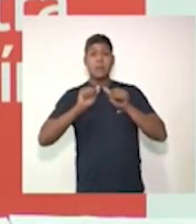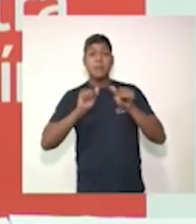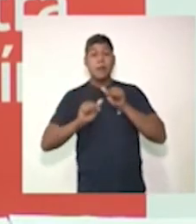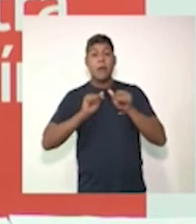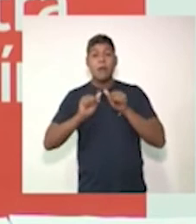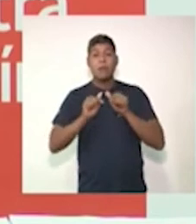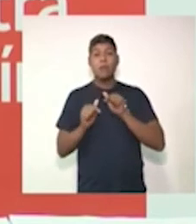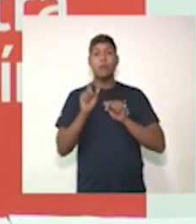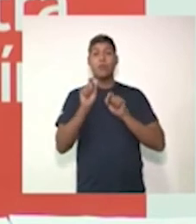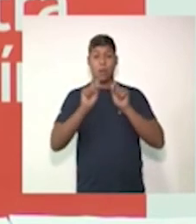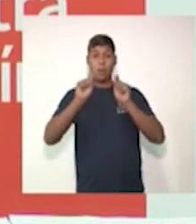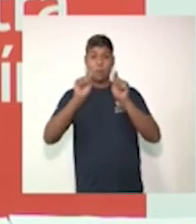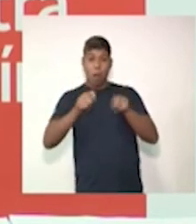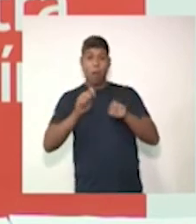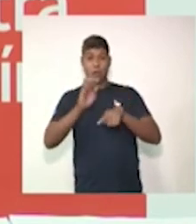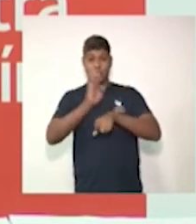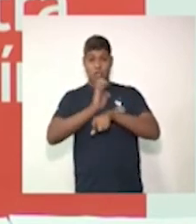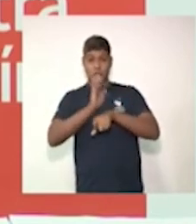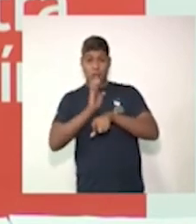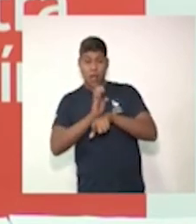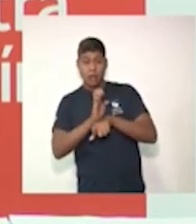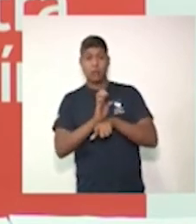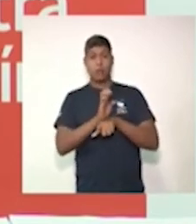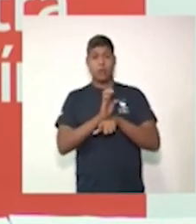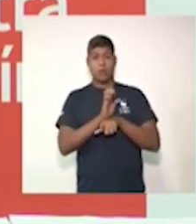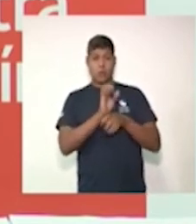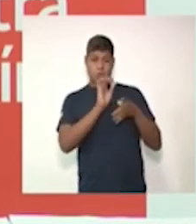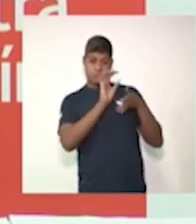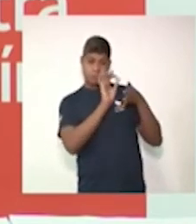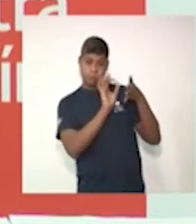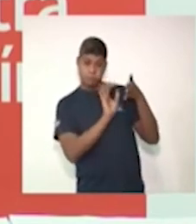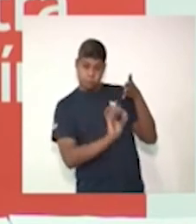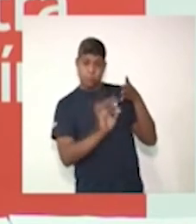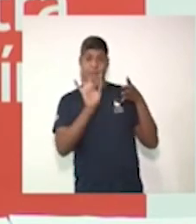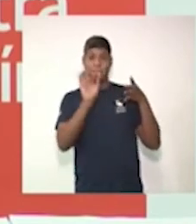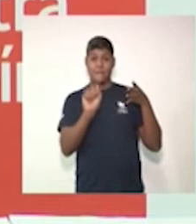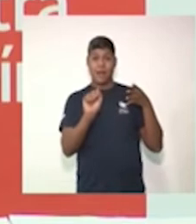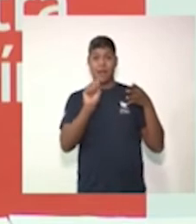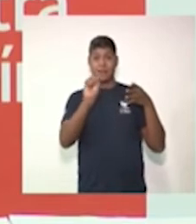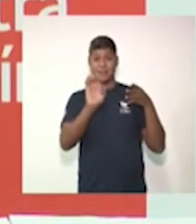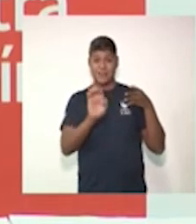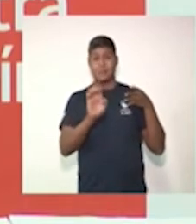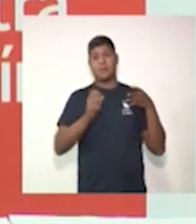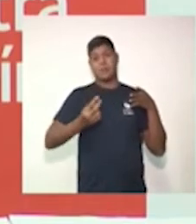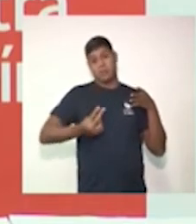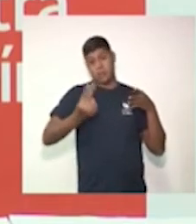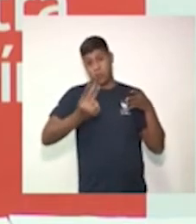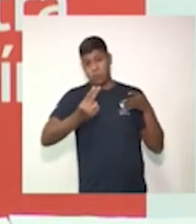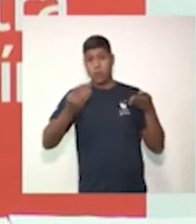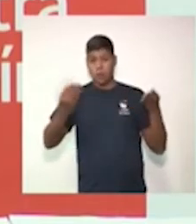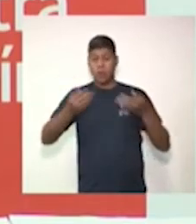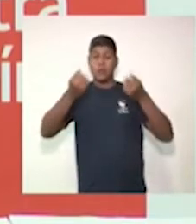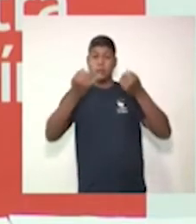possibilitou que o Estado agora classificasse o município como na fase 2. E agora nós vamos falar um pouco